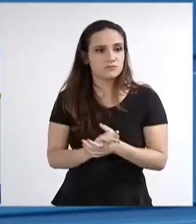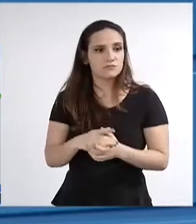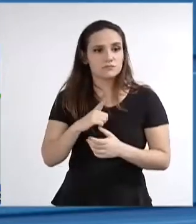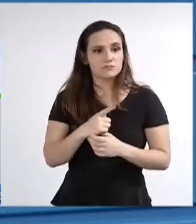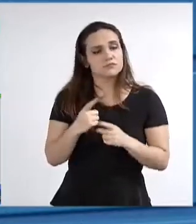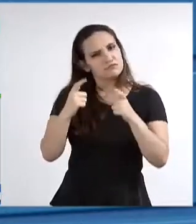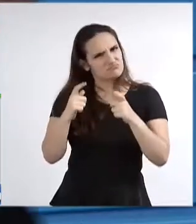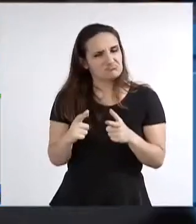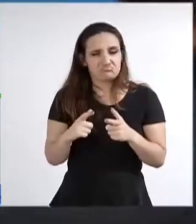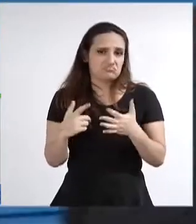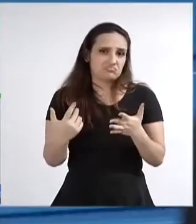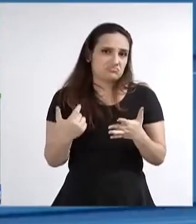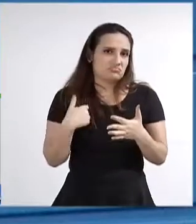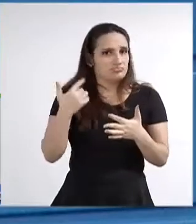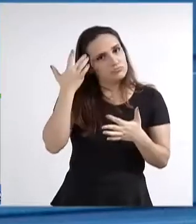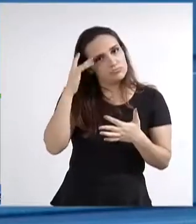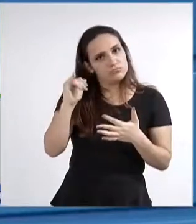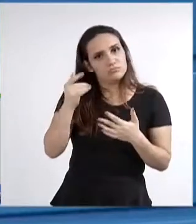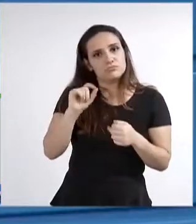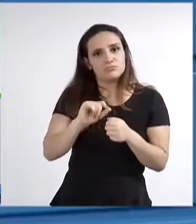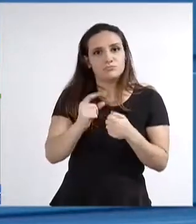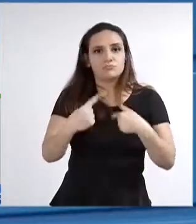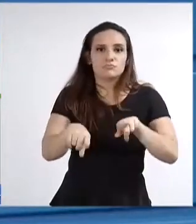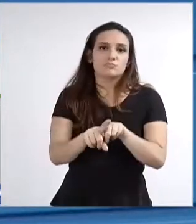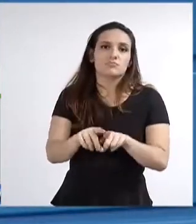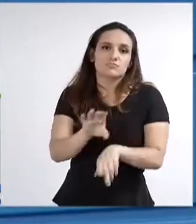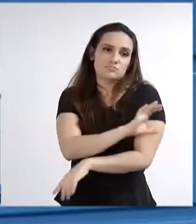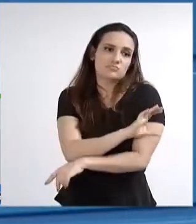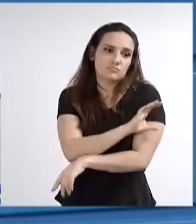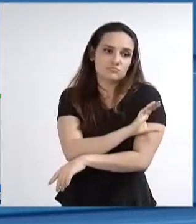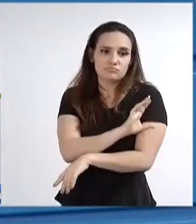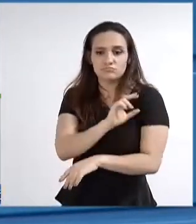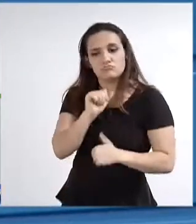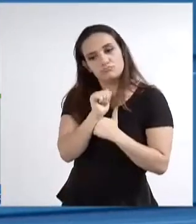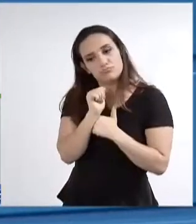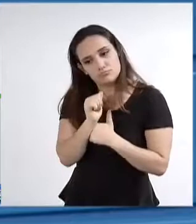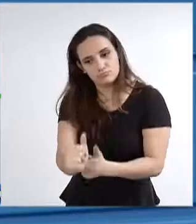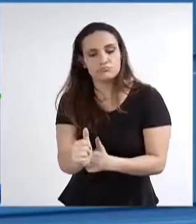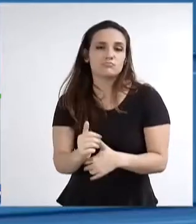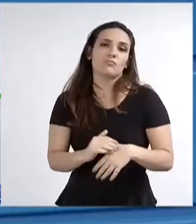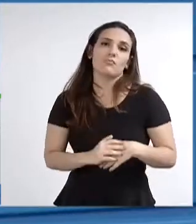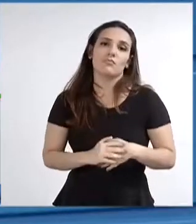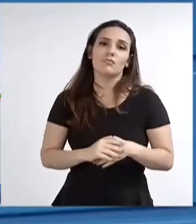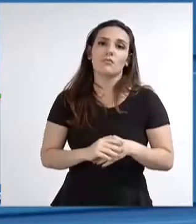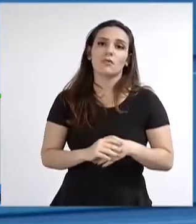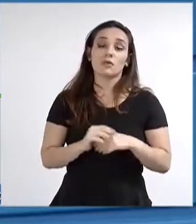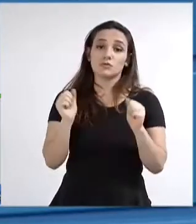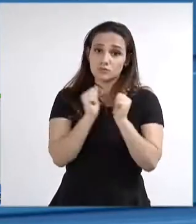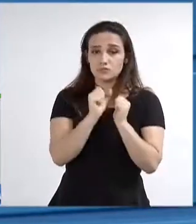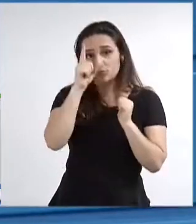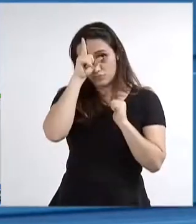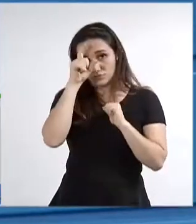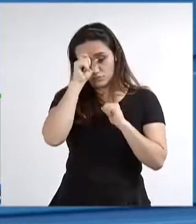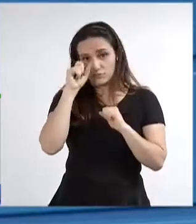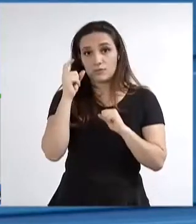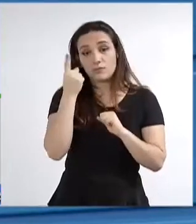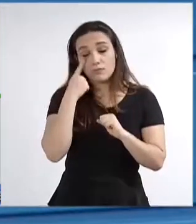uma ligação, uma coordenação do Estado com esses hospitais, para